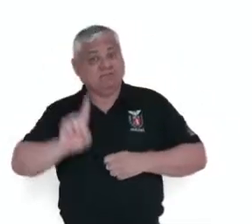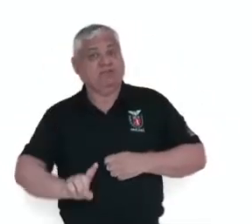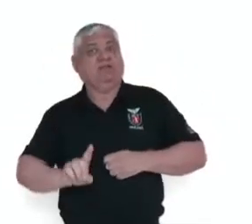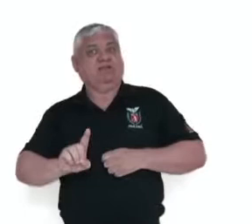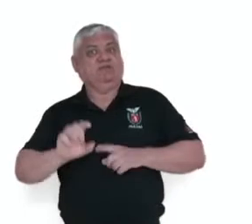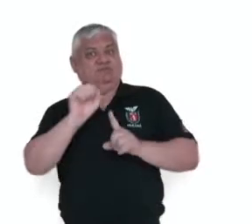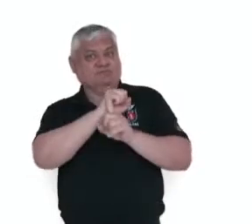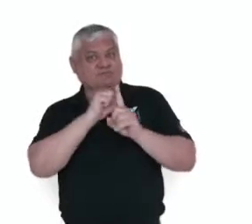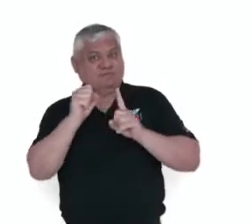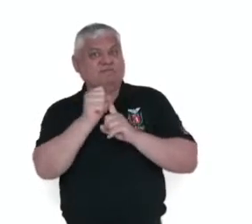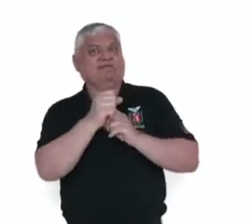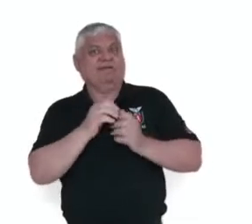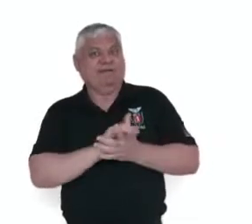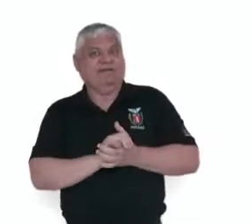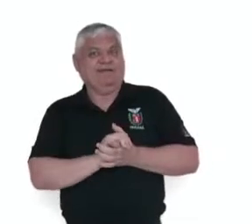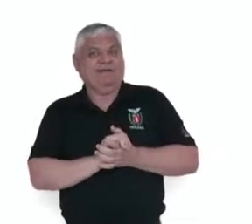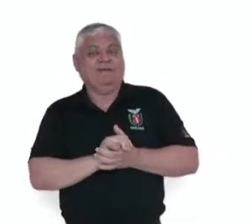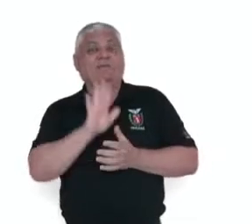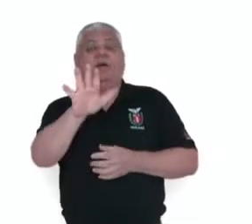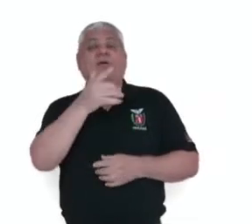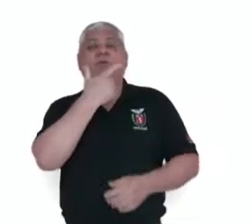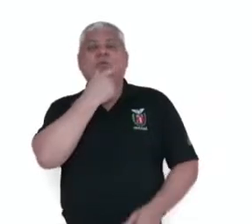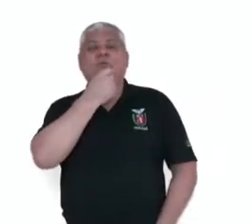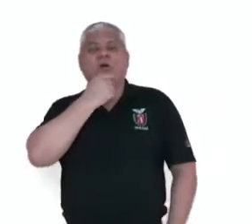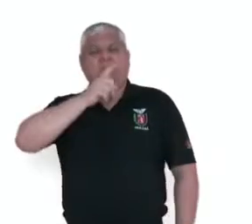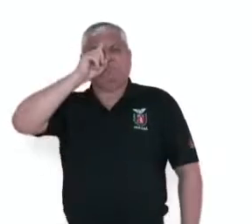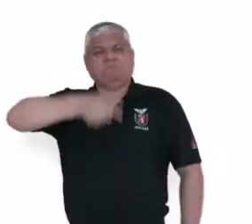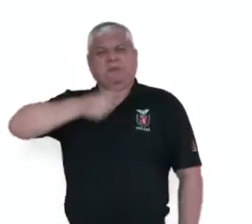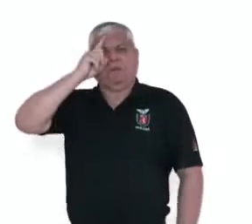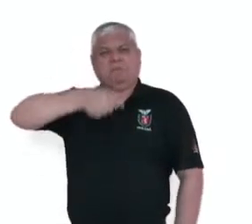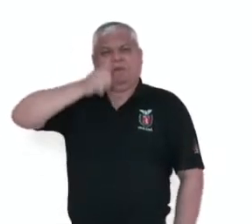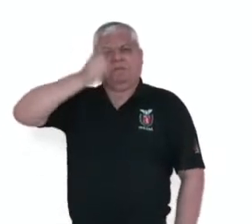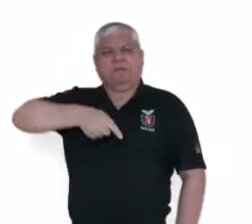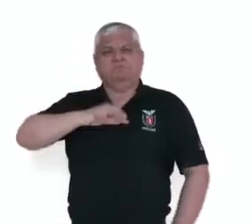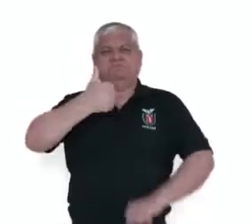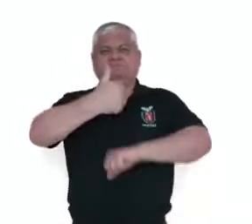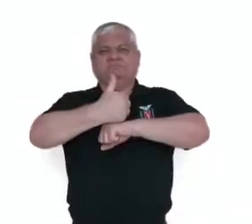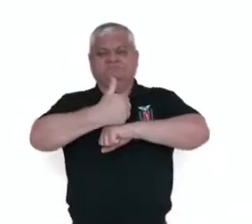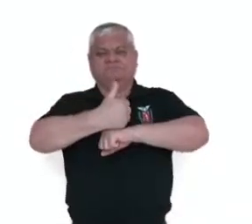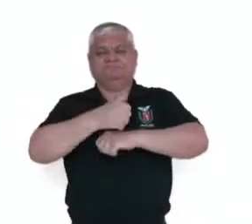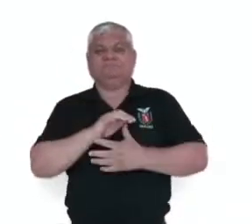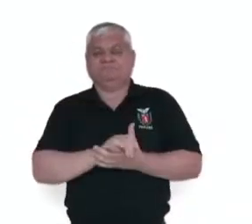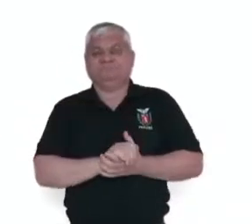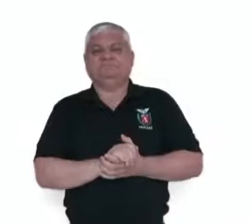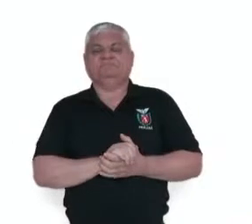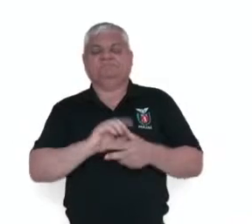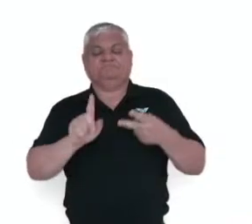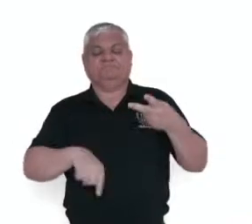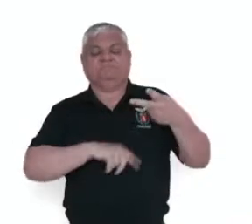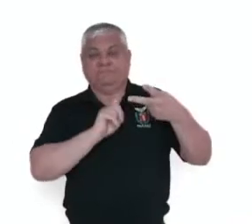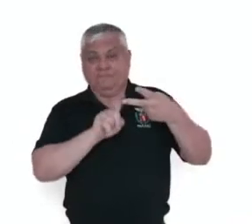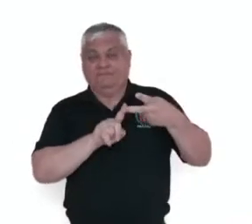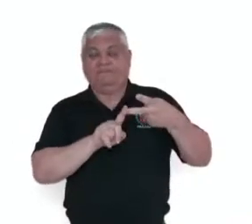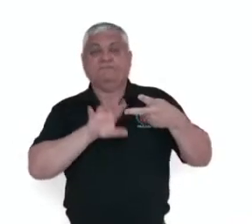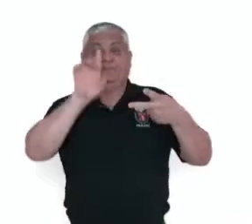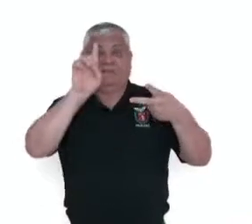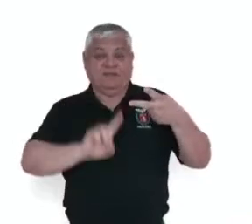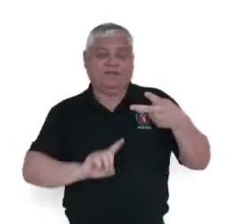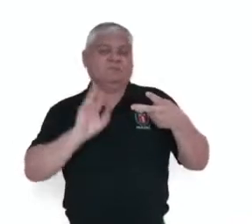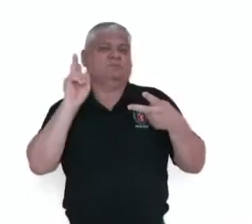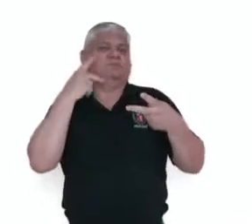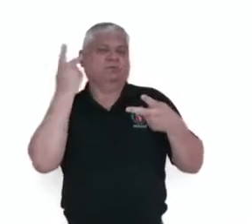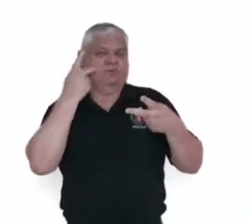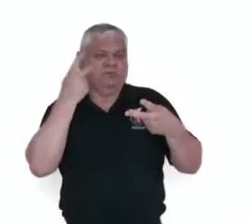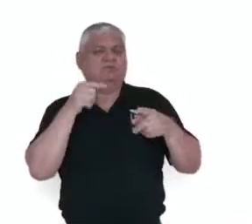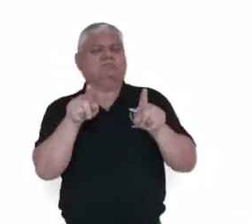civis, por um ditador que se tornou popular. Depois vieram os direitos políticos de maneira